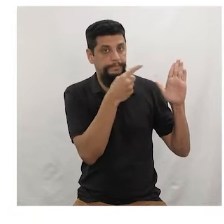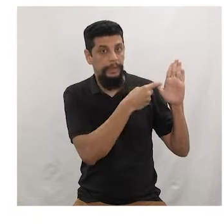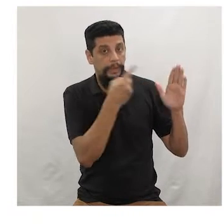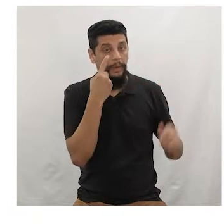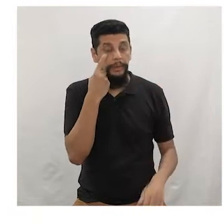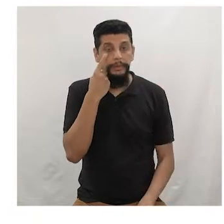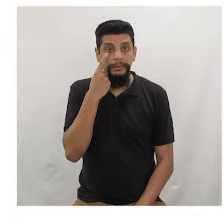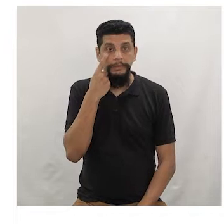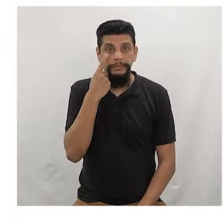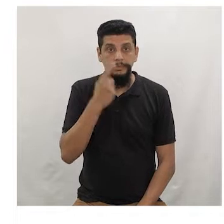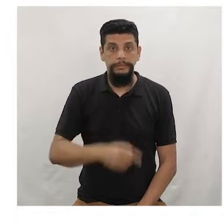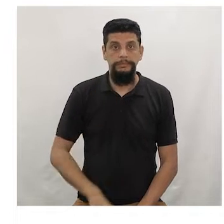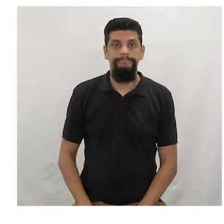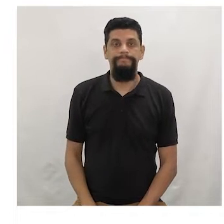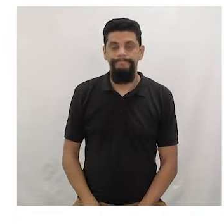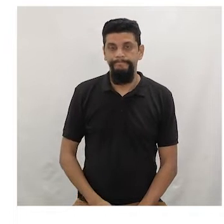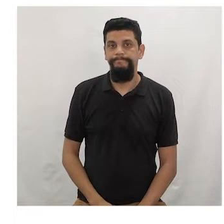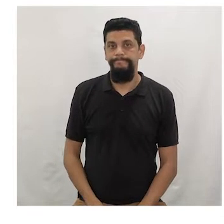Olha lá.